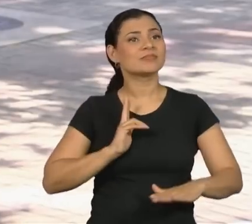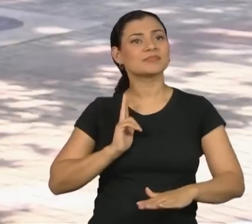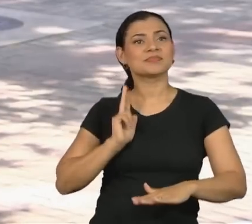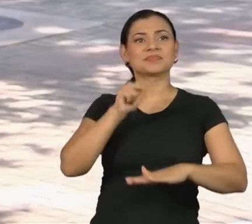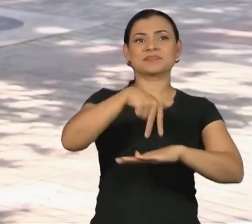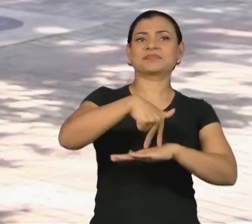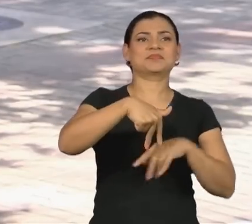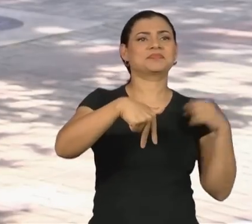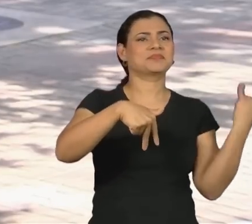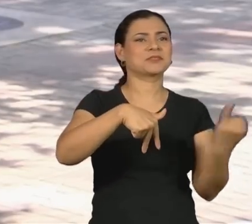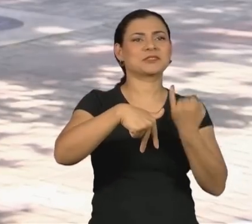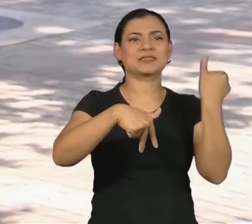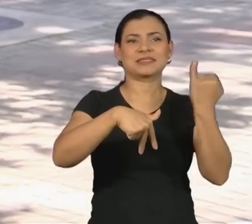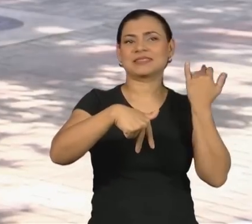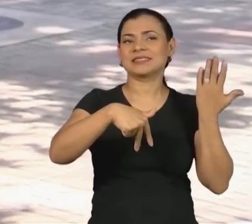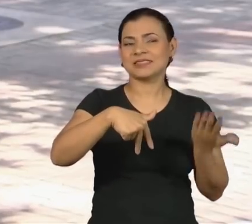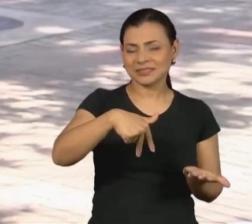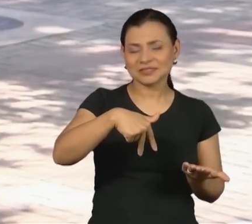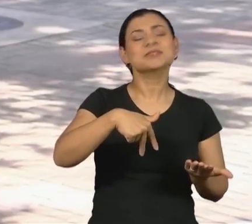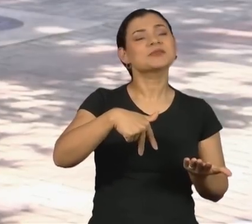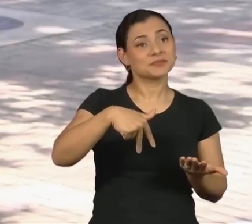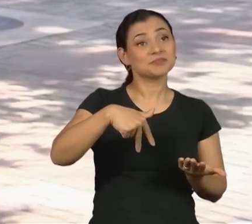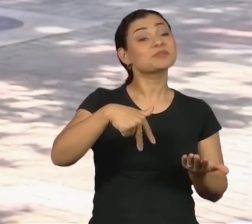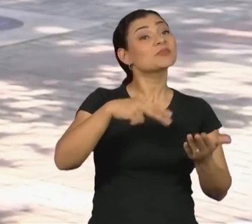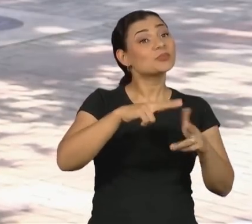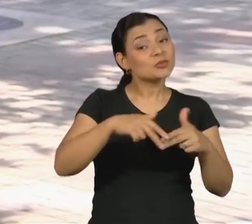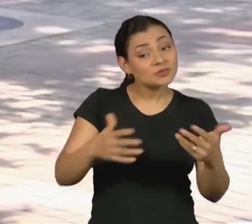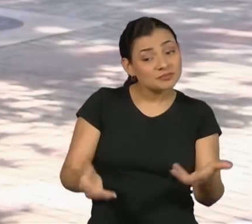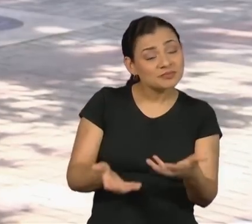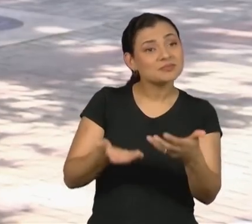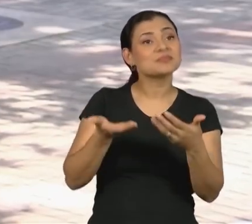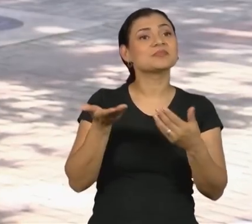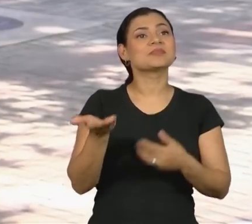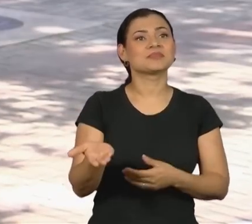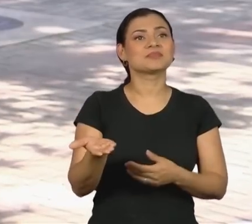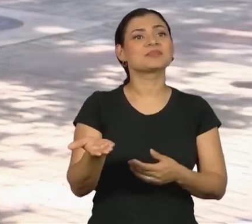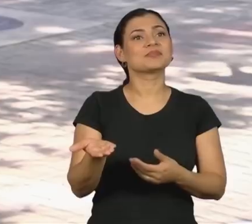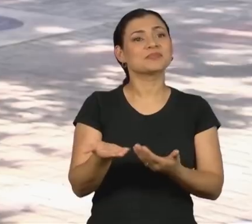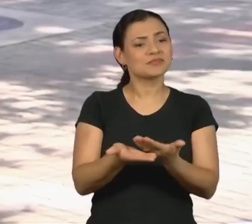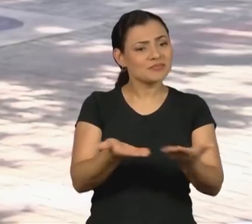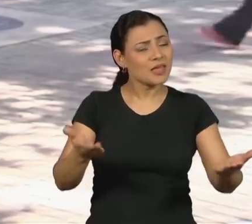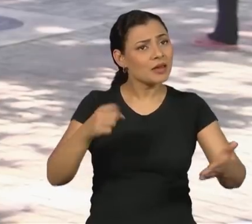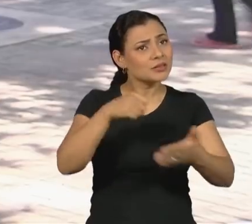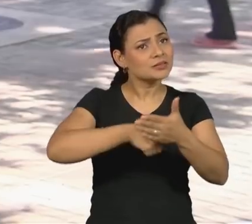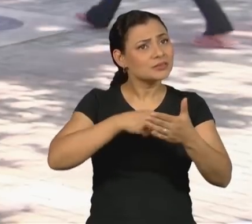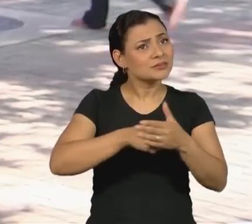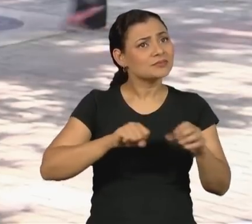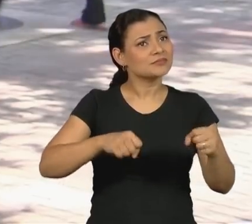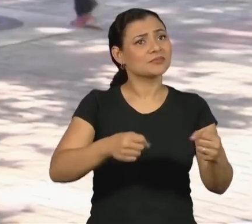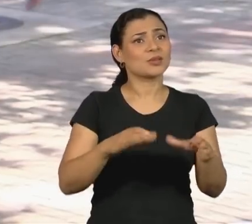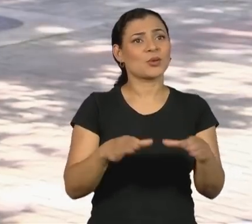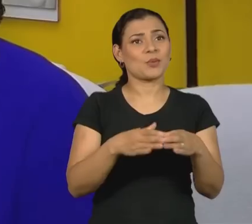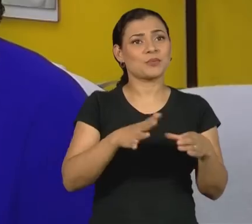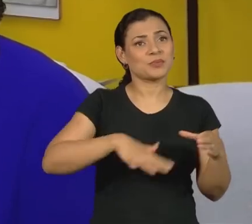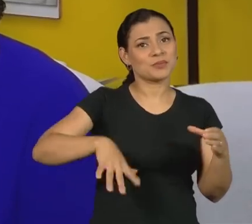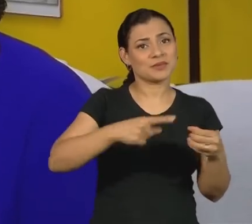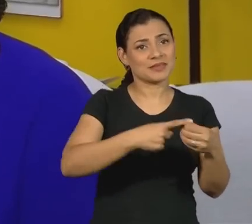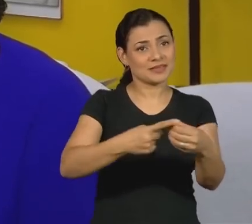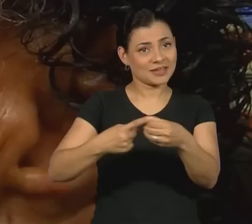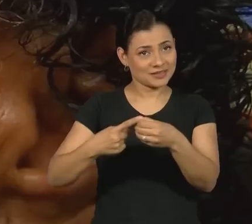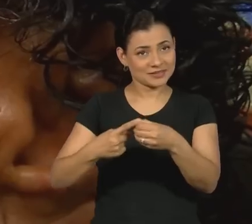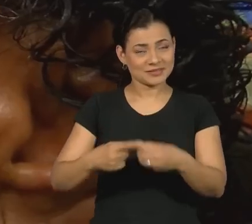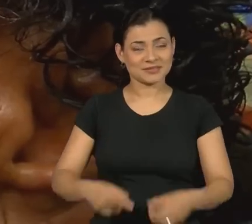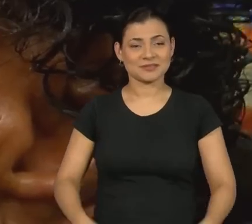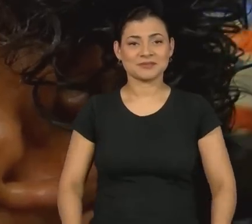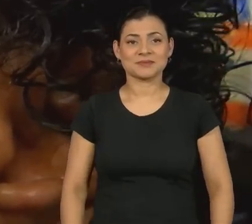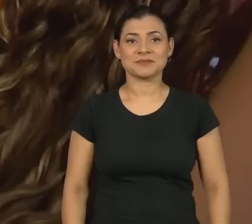é essencial. Então, é dar luz a essas guerreiras que a gente tem na nossa comunidade.